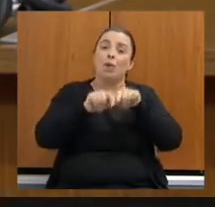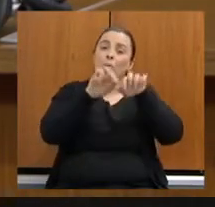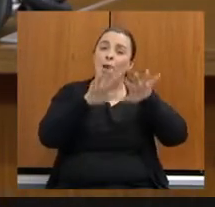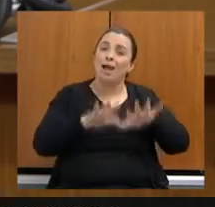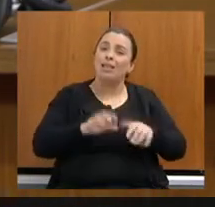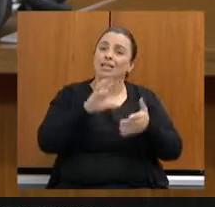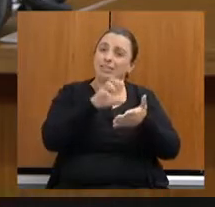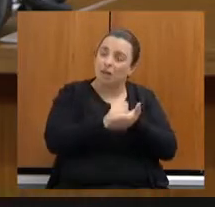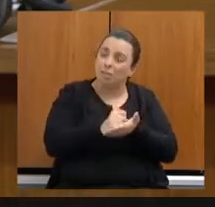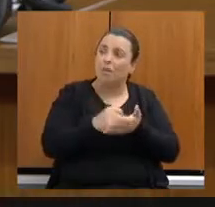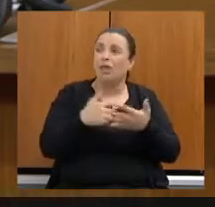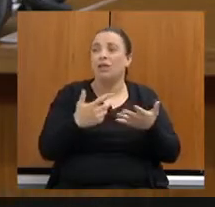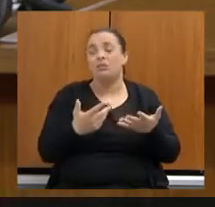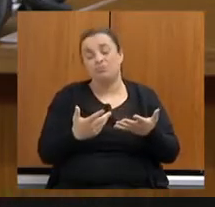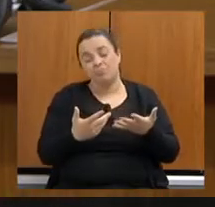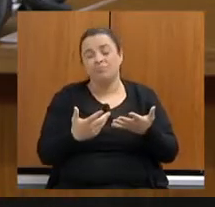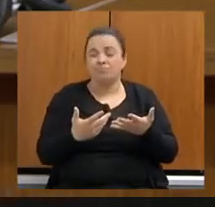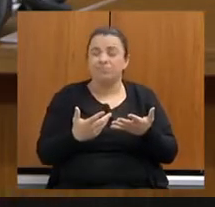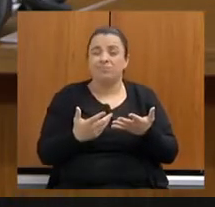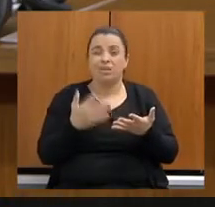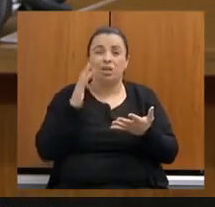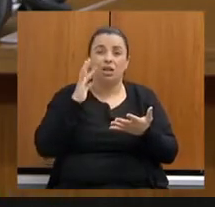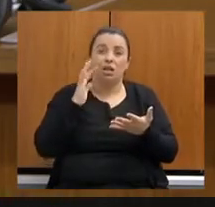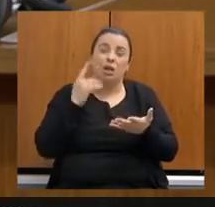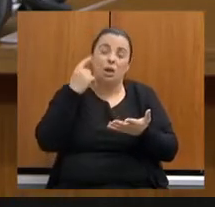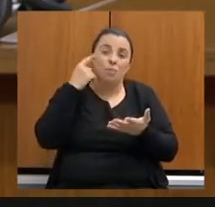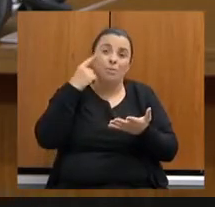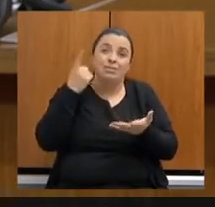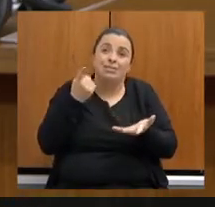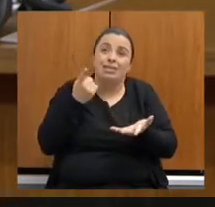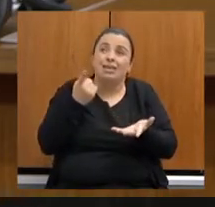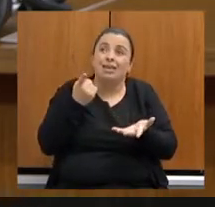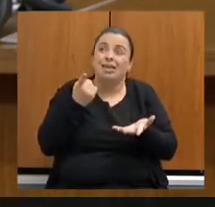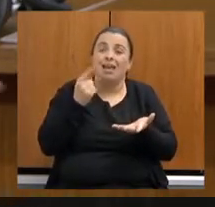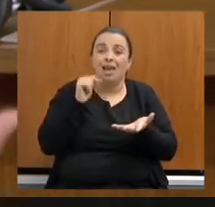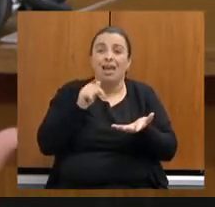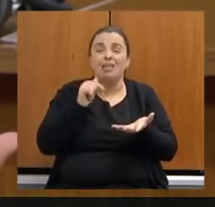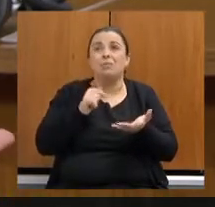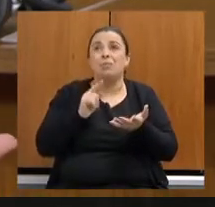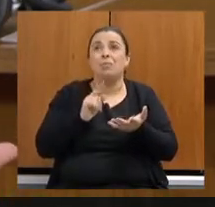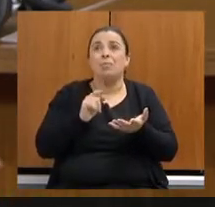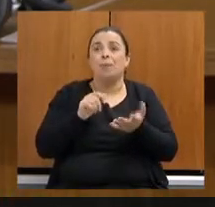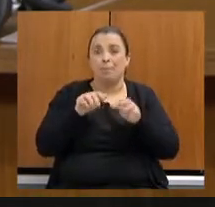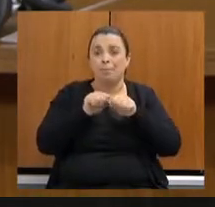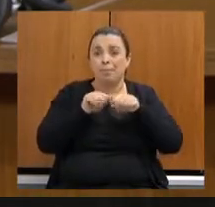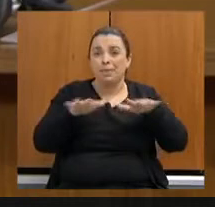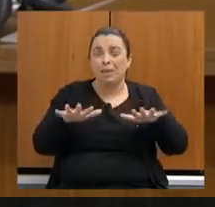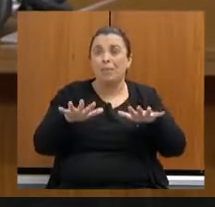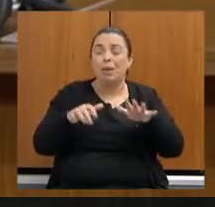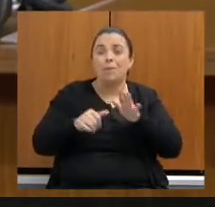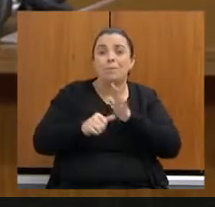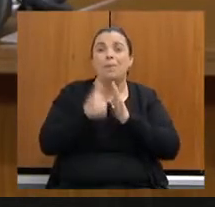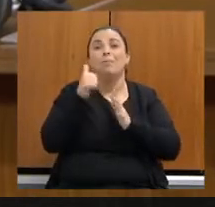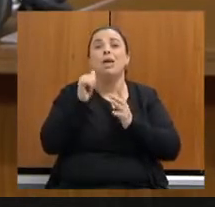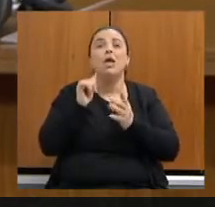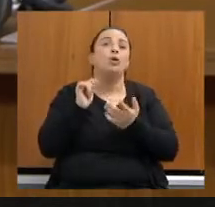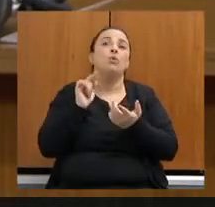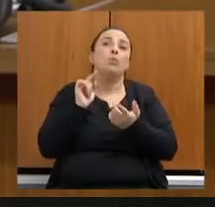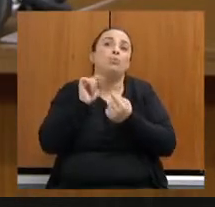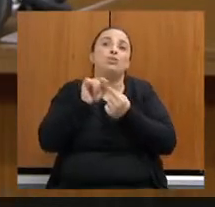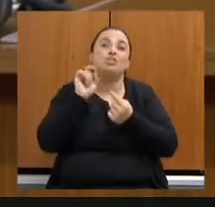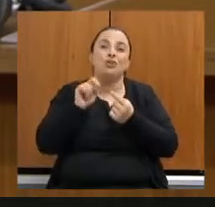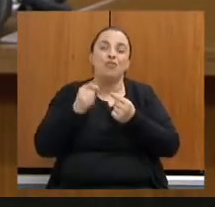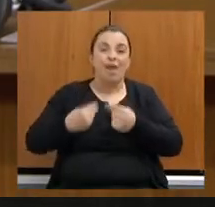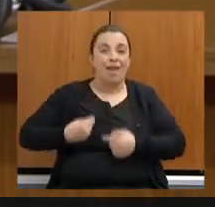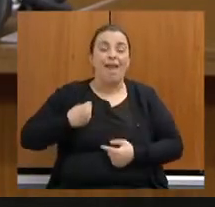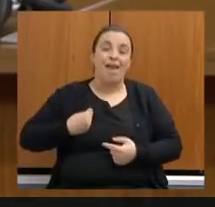para naquele primeiro momento eu sempre falo primeiro nessa quando eu me acho que primeiro objetivo é a gente sobreviver Então também não tem que ficar